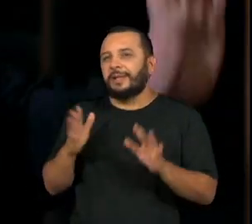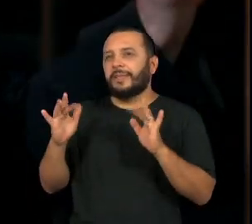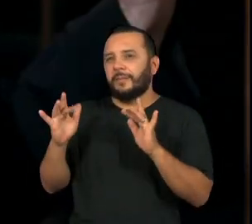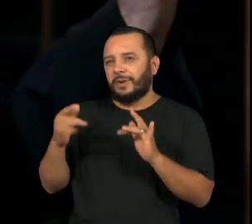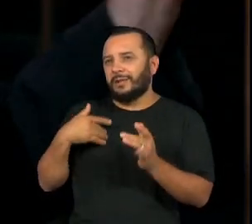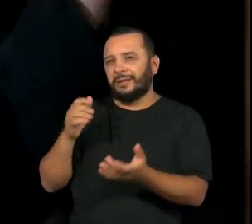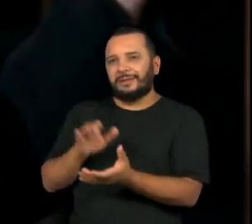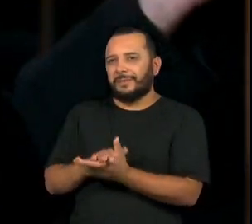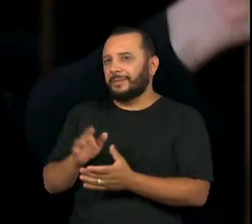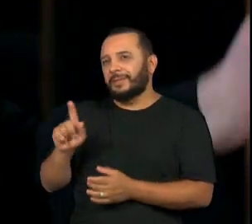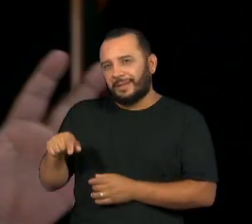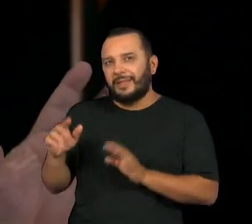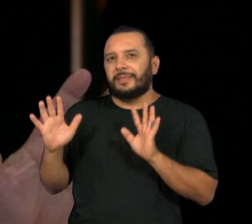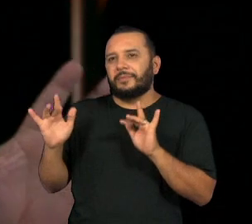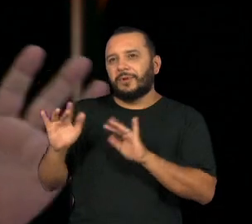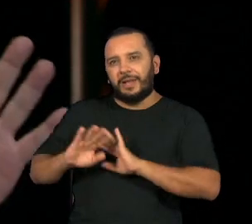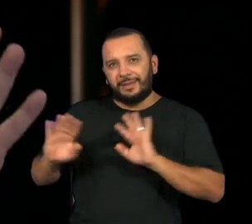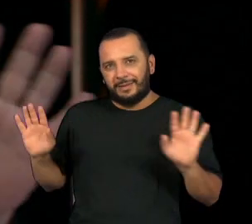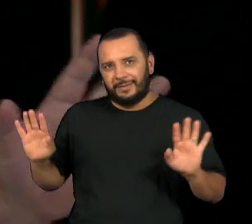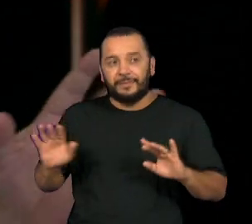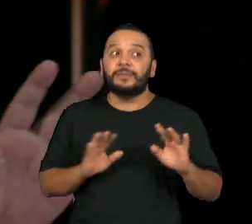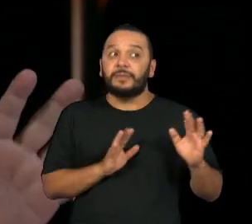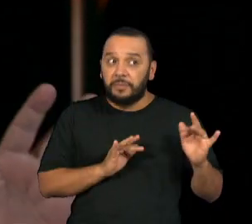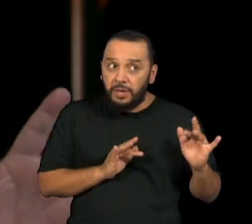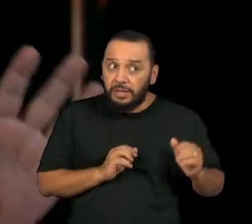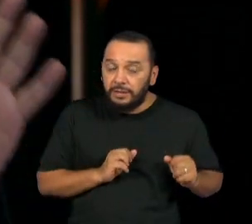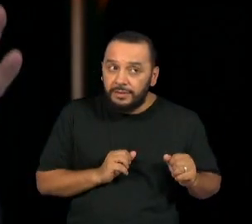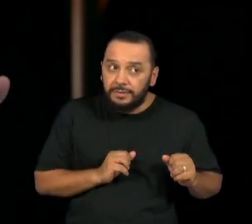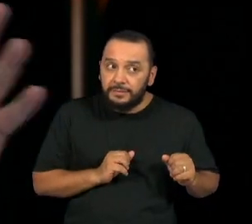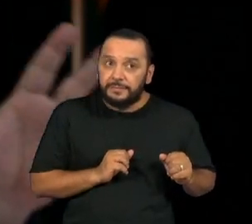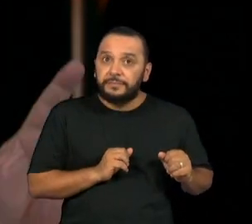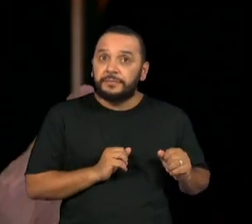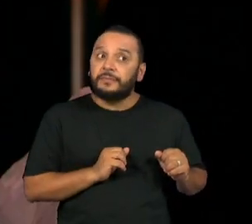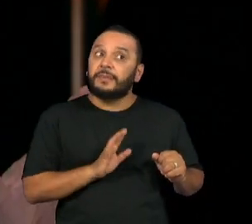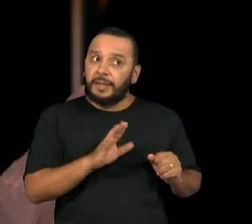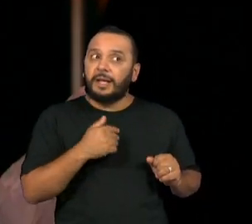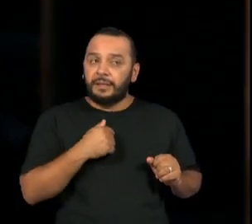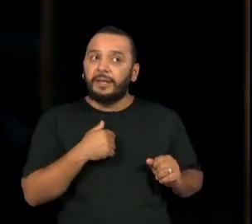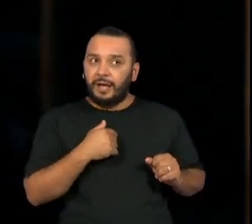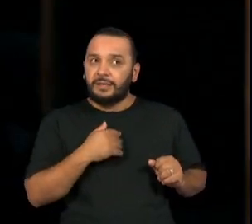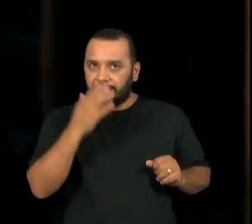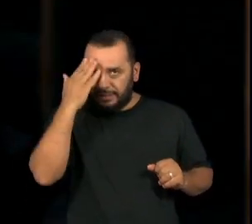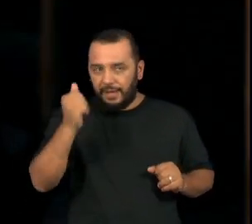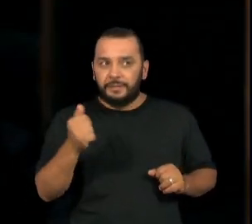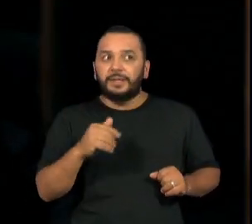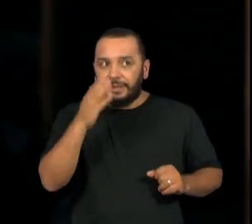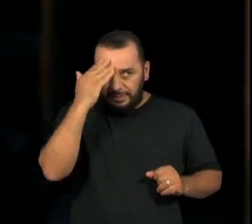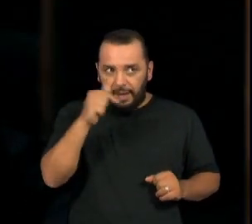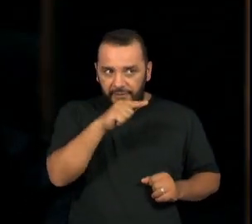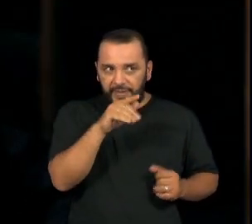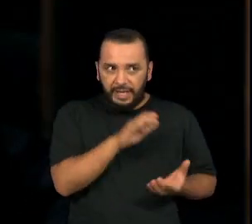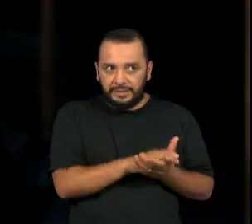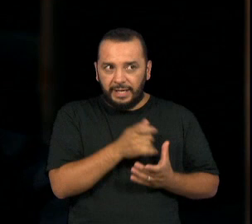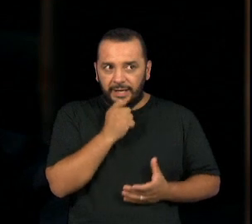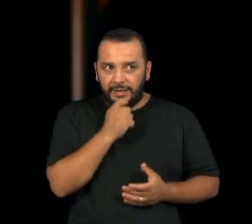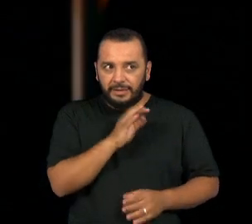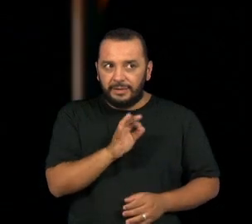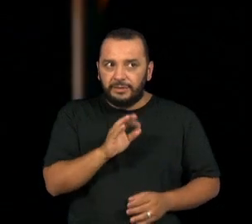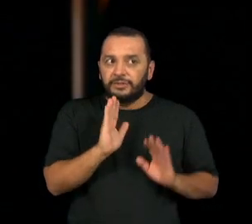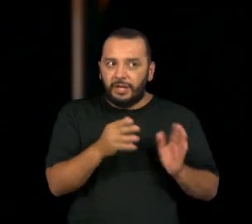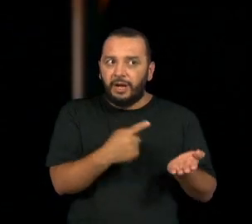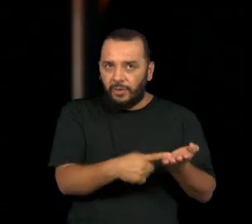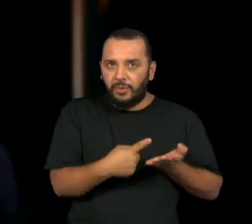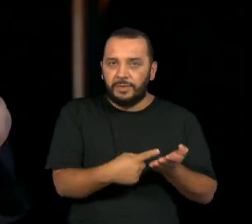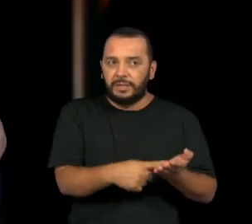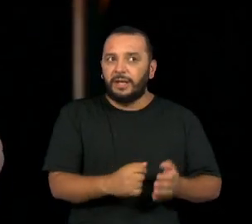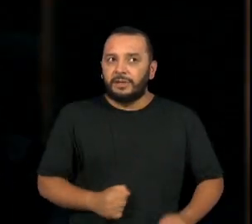casamento, mas ela é namorada. É namorada. E você está falando isso, ela está te ouvindo. Ela está me ouvindo. Ela sabe disso. Marisa sabe. Foi combinado. Foi